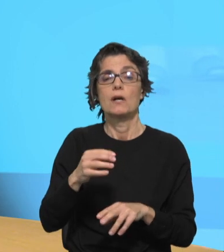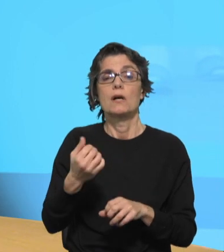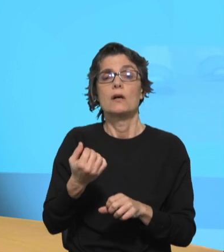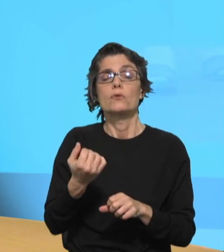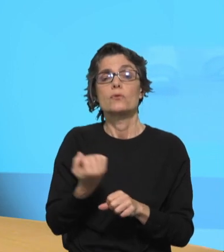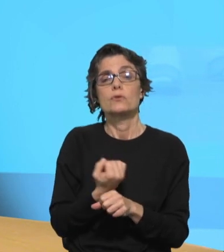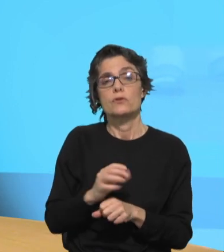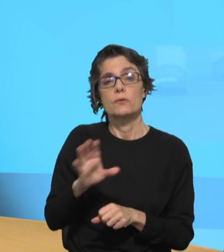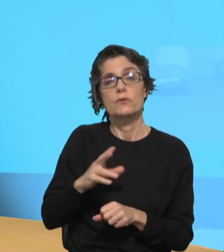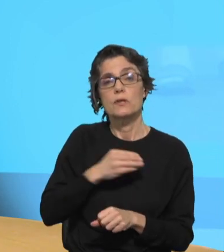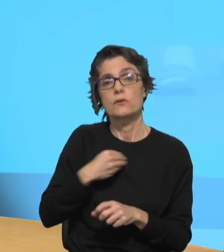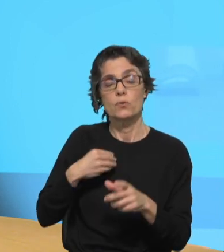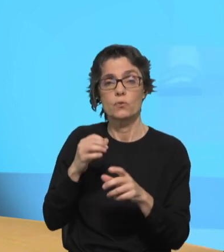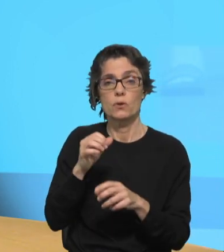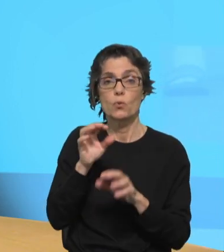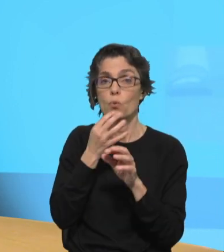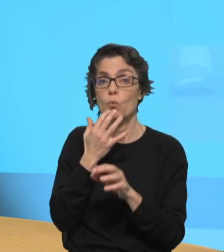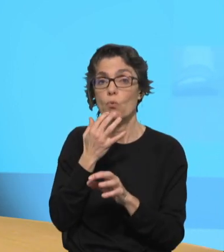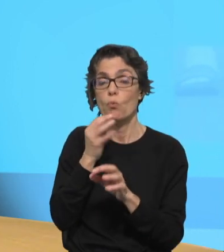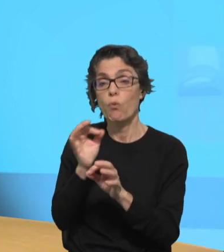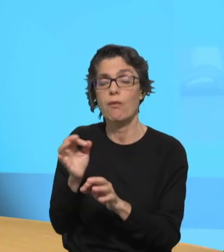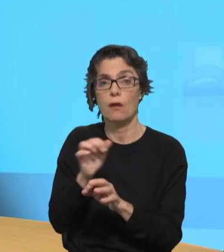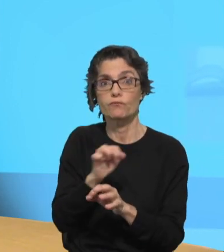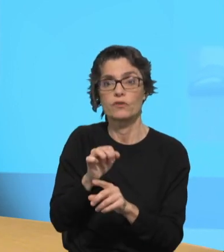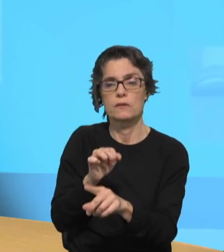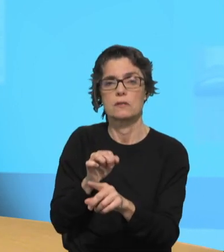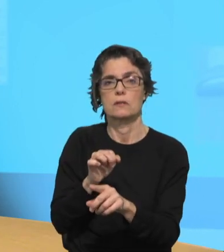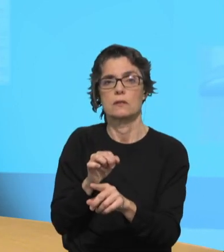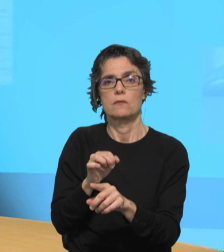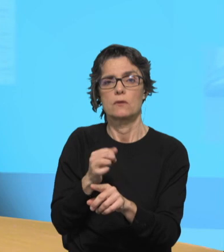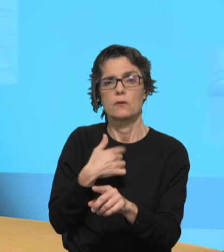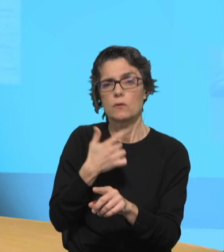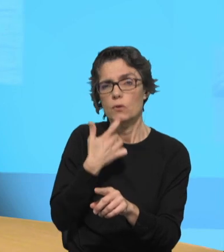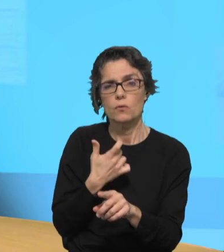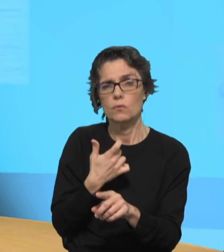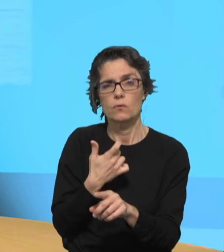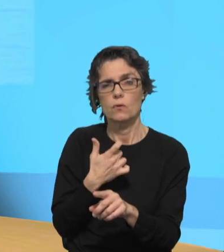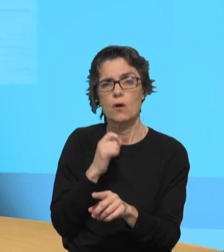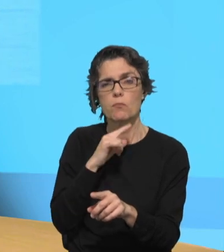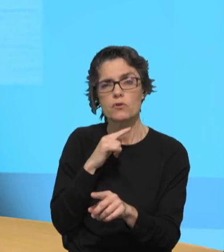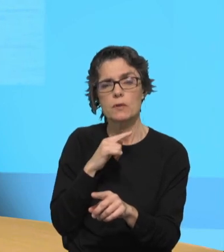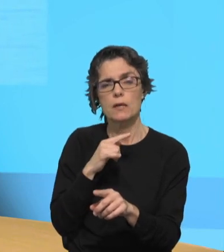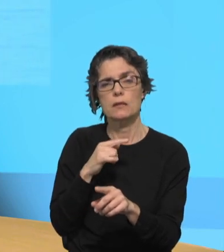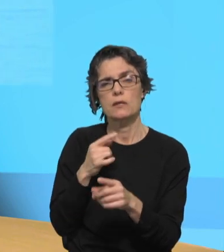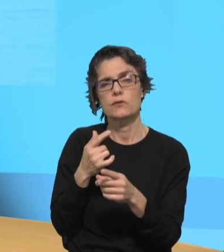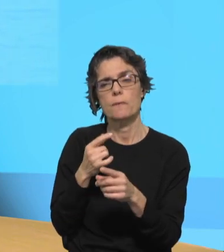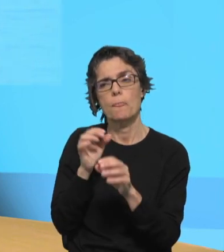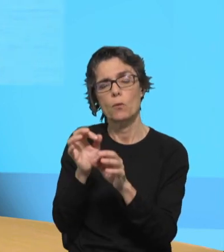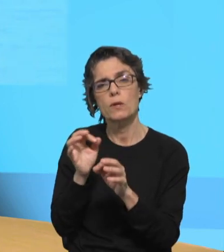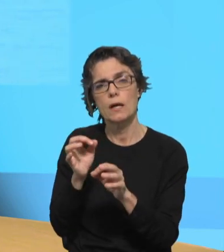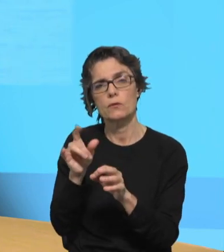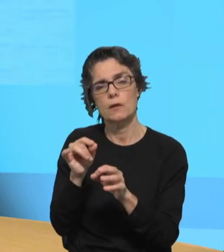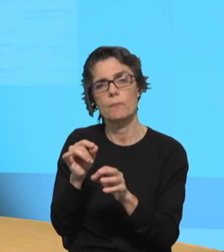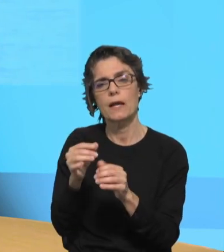intensivos, como disse, que probabilidade existe para que os cuidados paliativos sejam garantidos